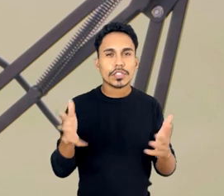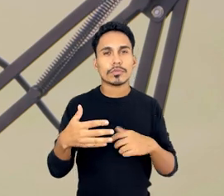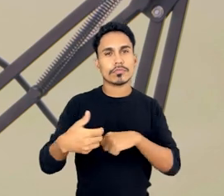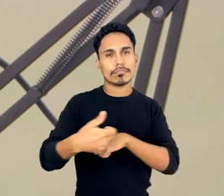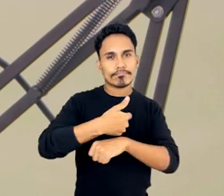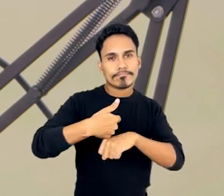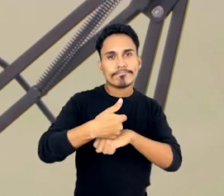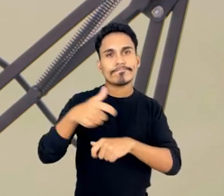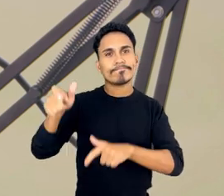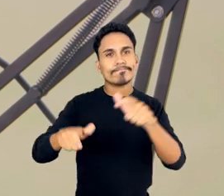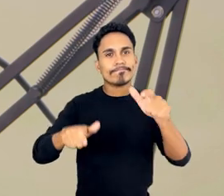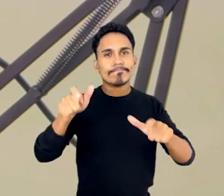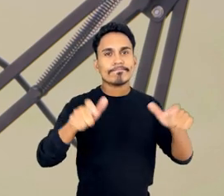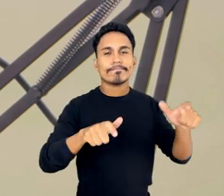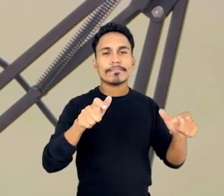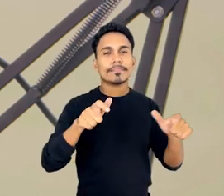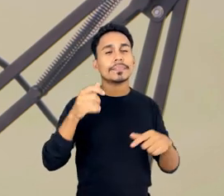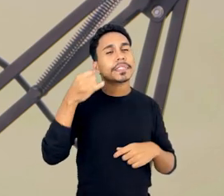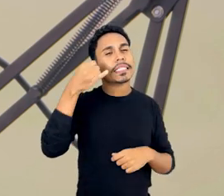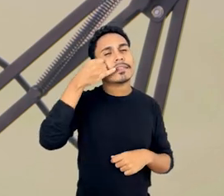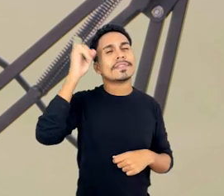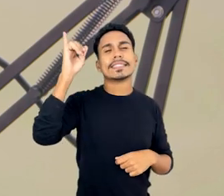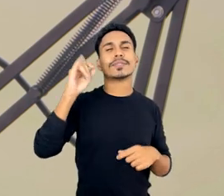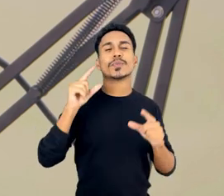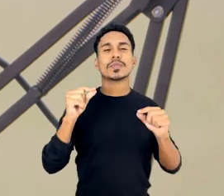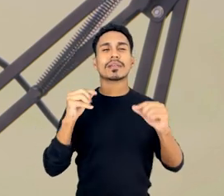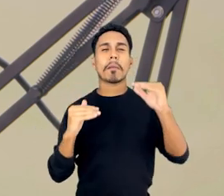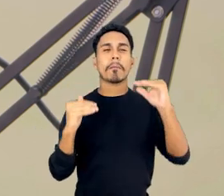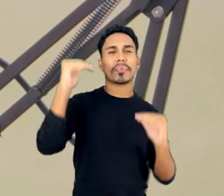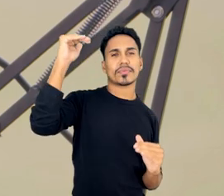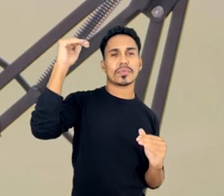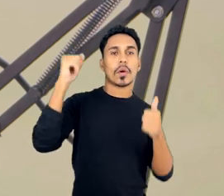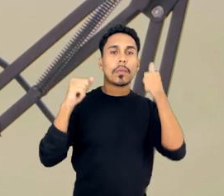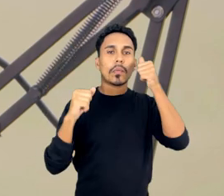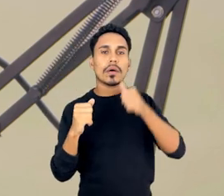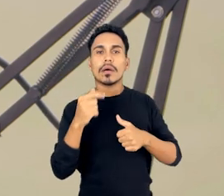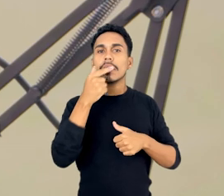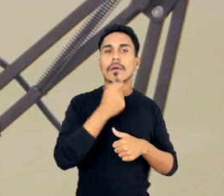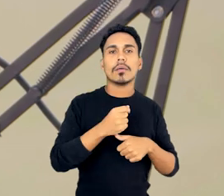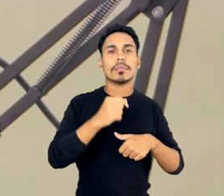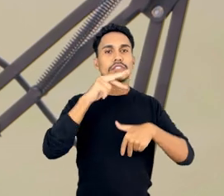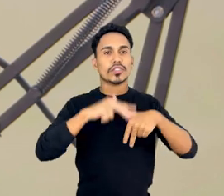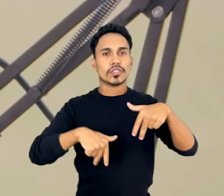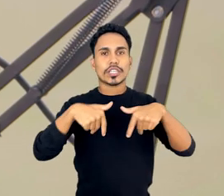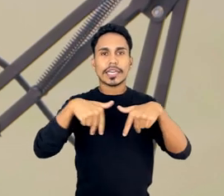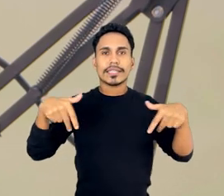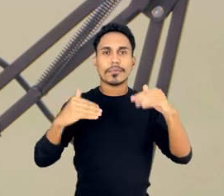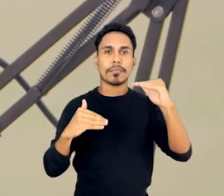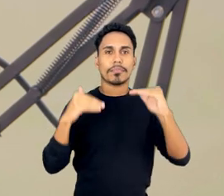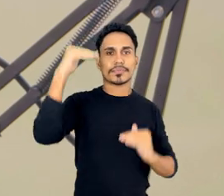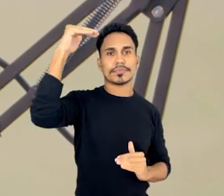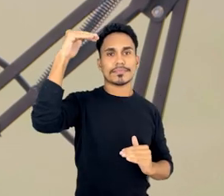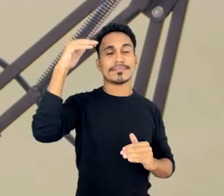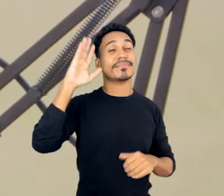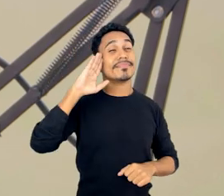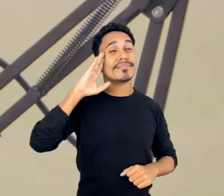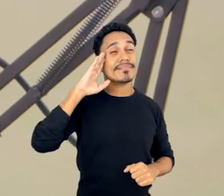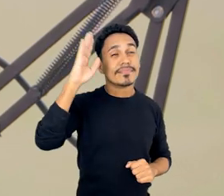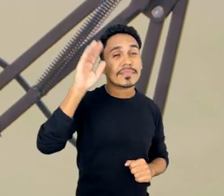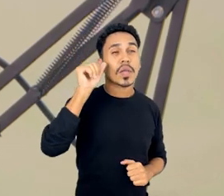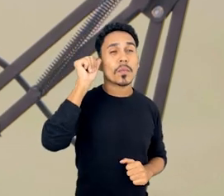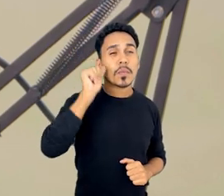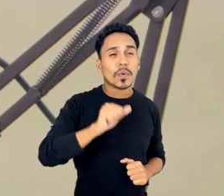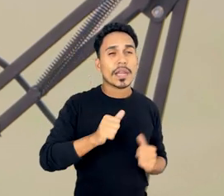pra pro encut momento das distâncias de gênero né a educação para meninas eh e